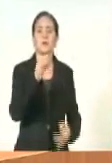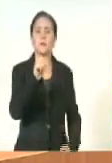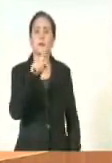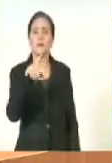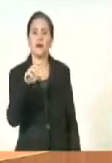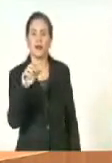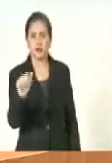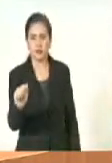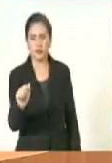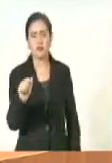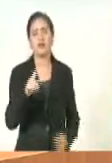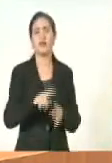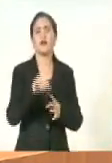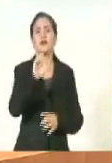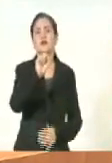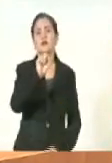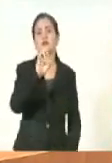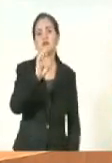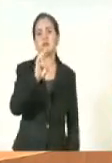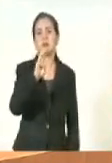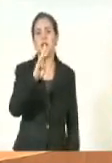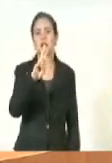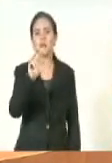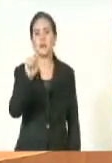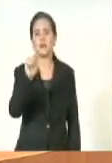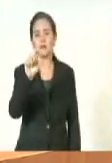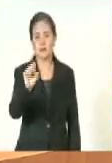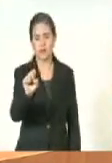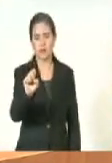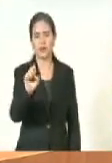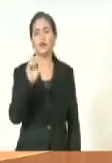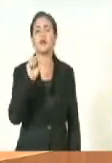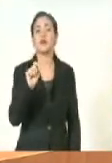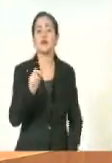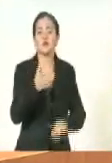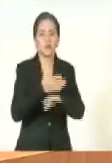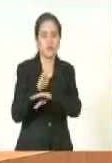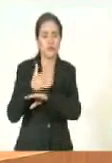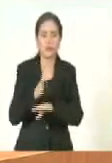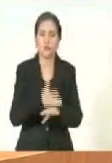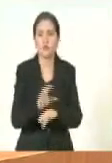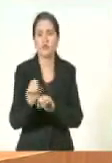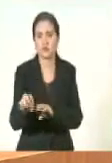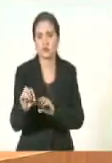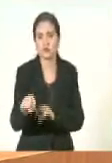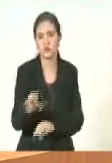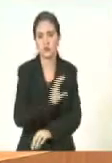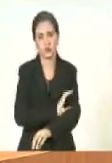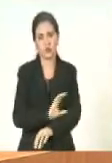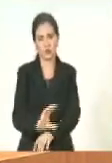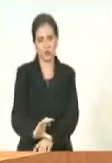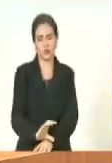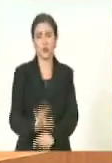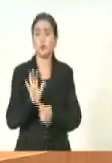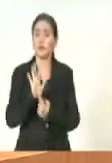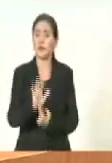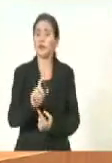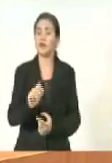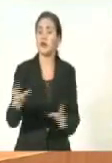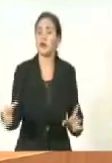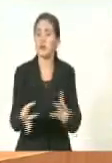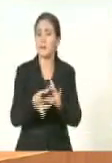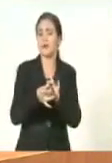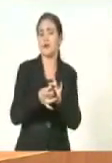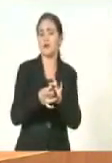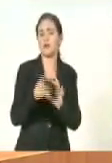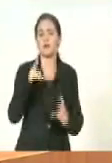capacitação. Enfim, isso demonstra que a parceria do poder público com a iniciativa privada,